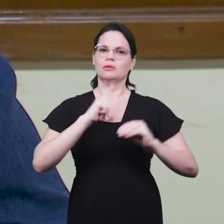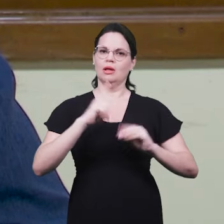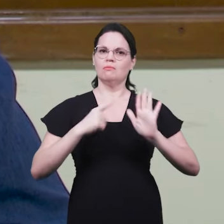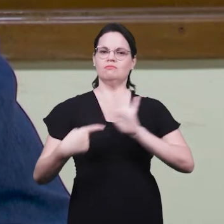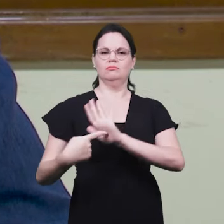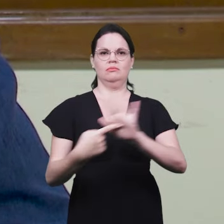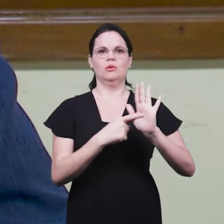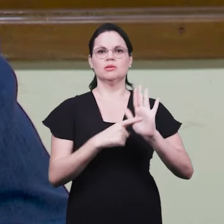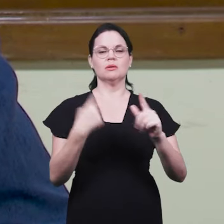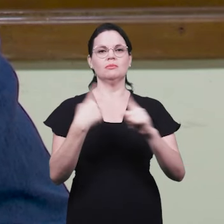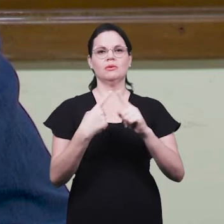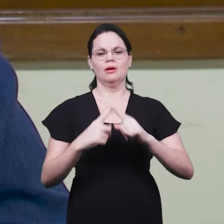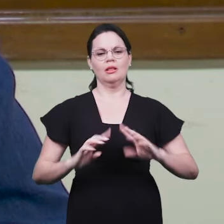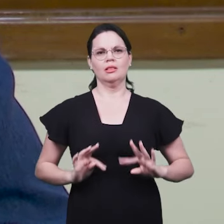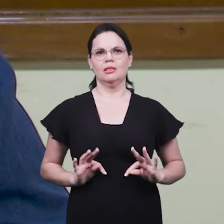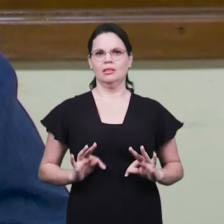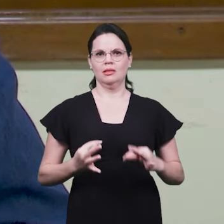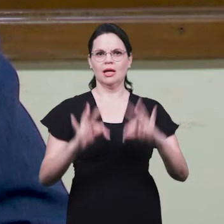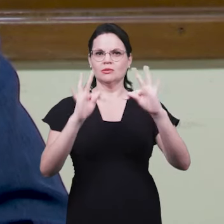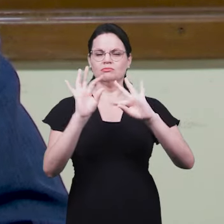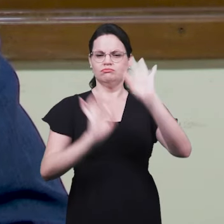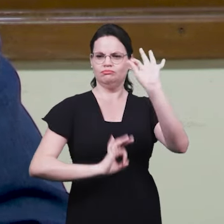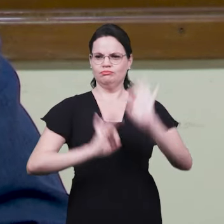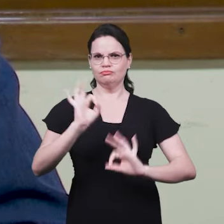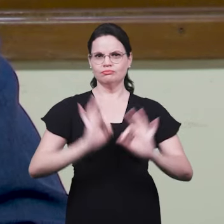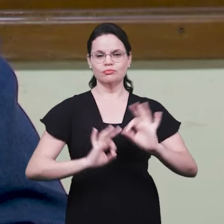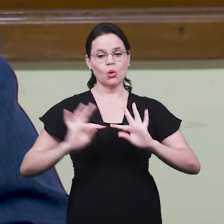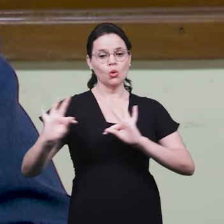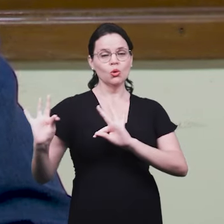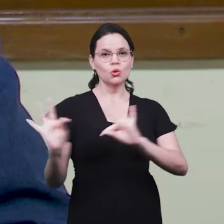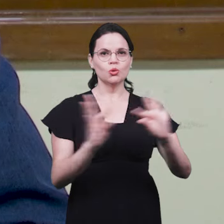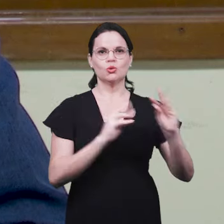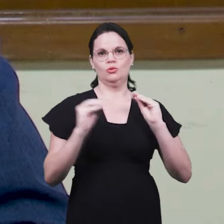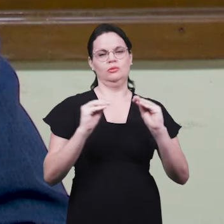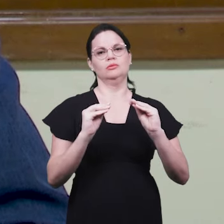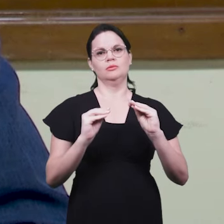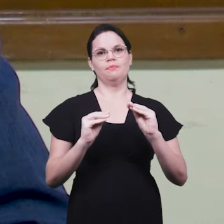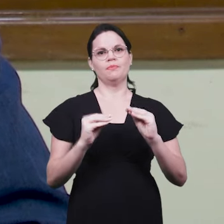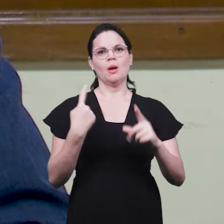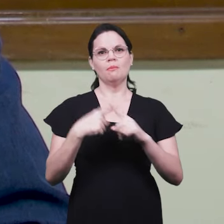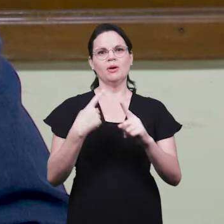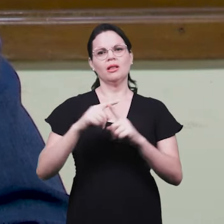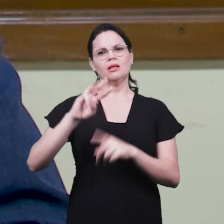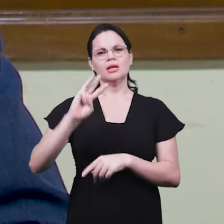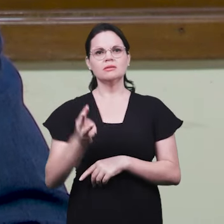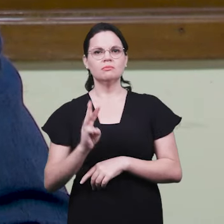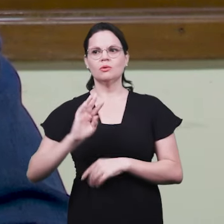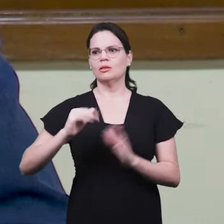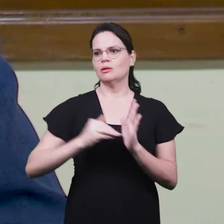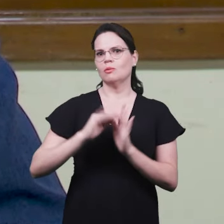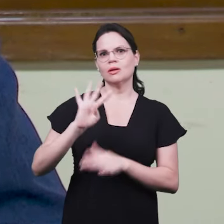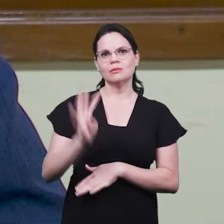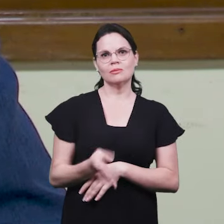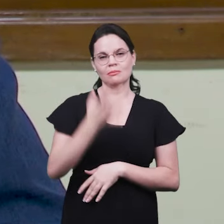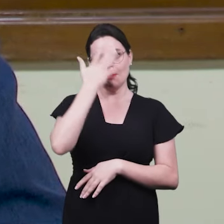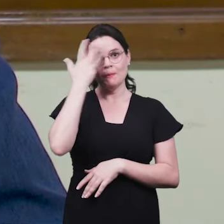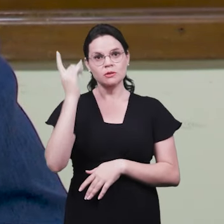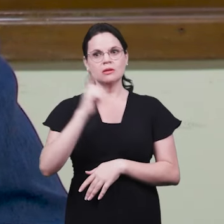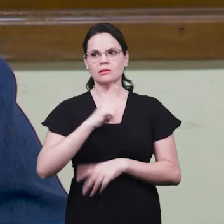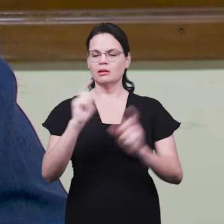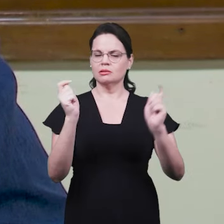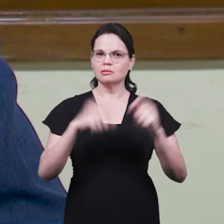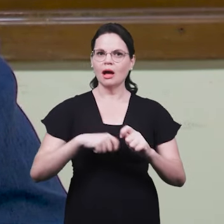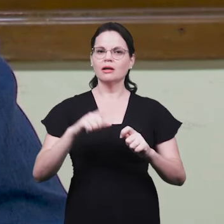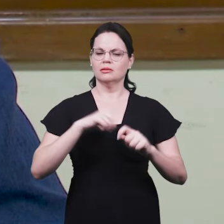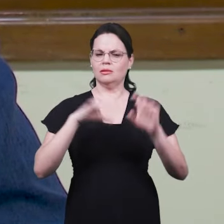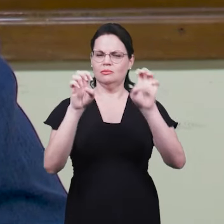uma cronologia de organização para funcionar no meio da multidão. No meio de 3 mil pessoas, se não tiver uma coisa bem estruturada, aí